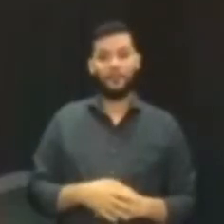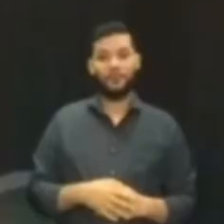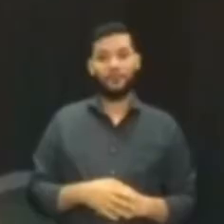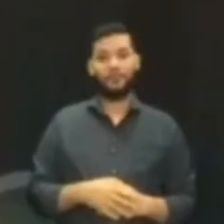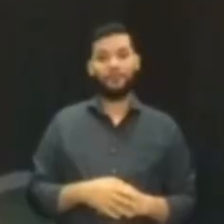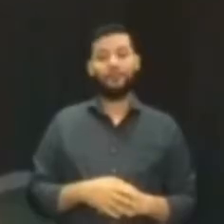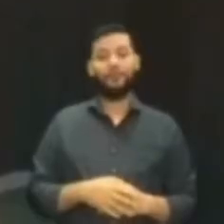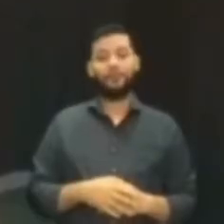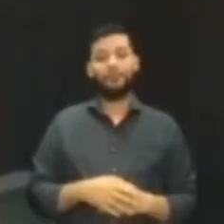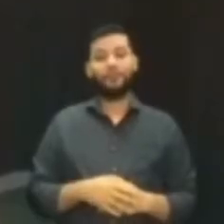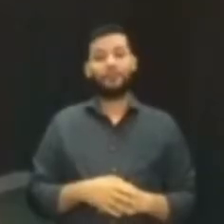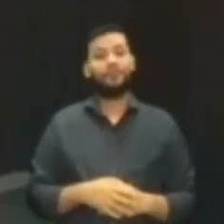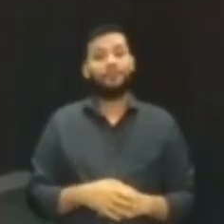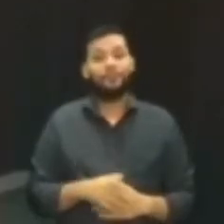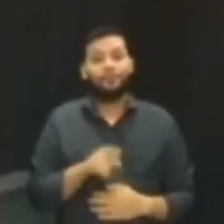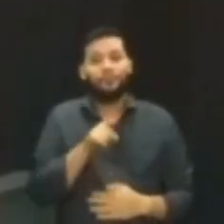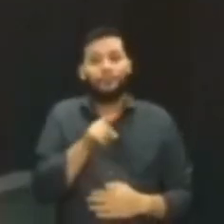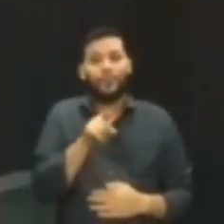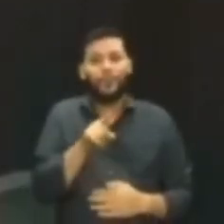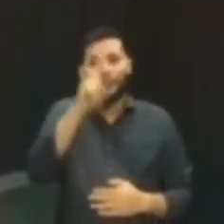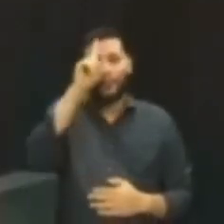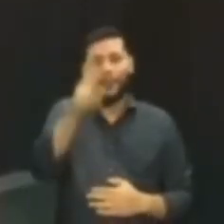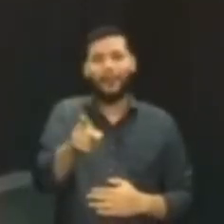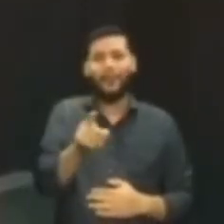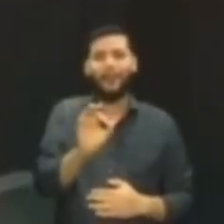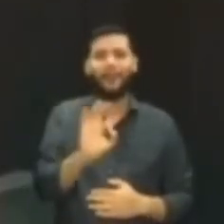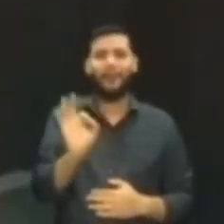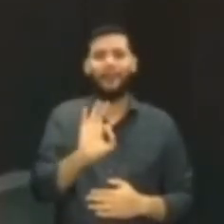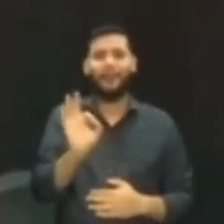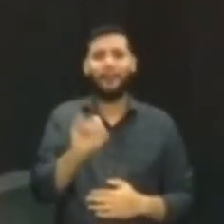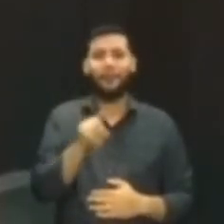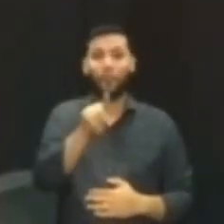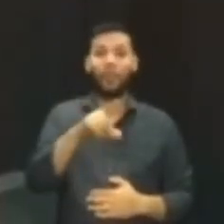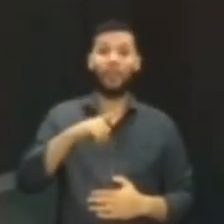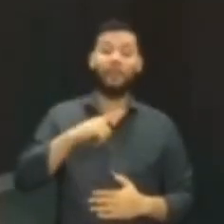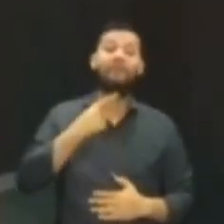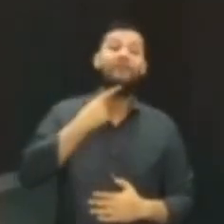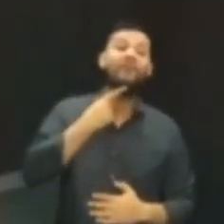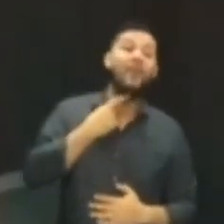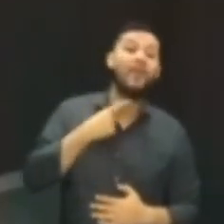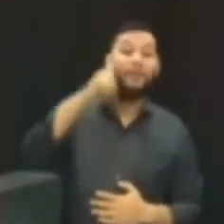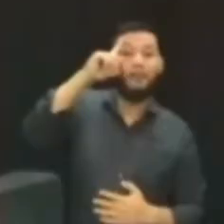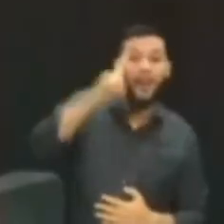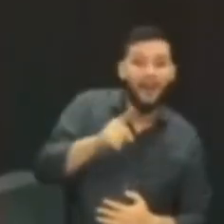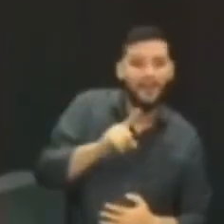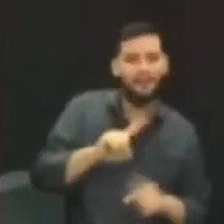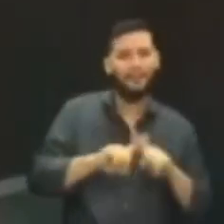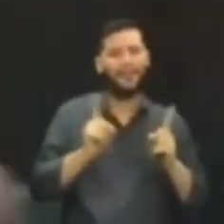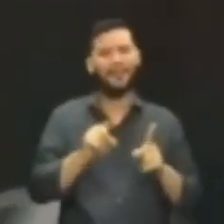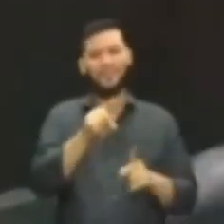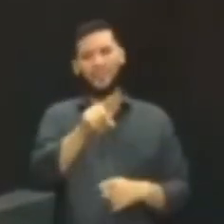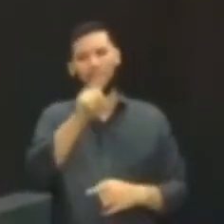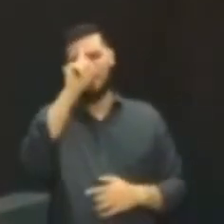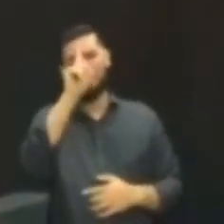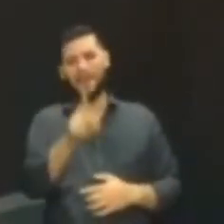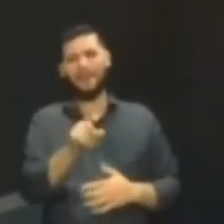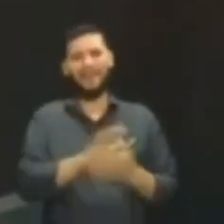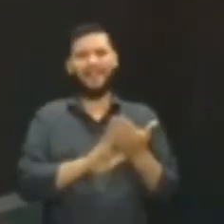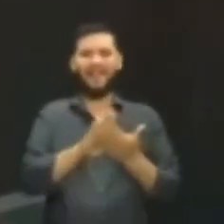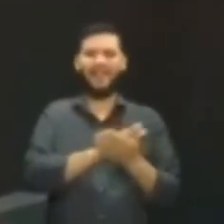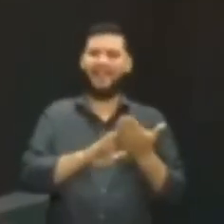Não será porque você não manda. Você tem vontade, mas não manda. Você tem vontade, mas não manda e nem vai